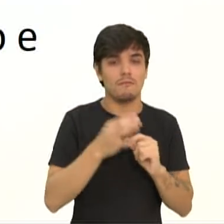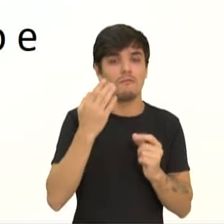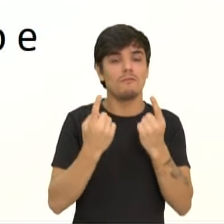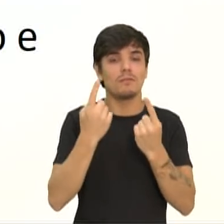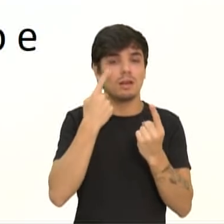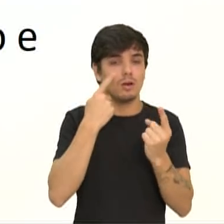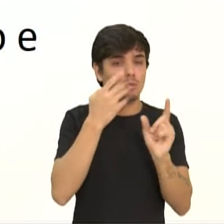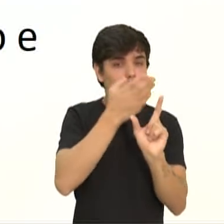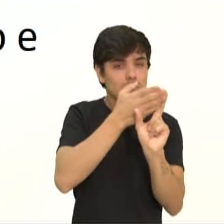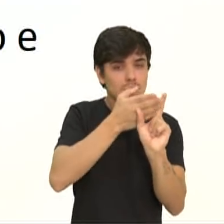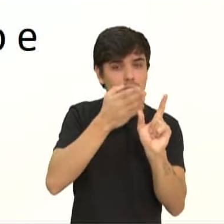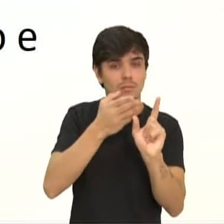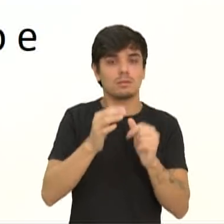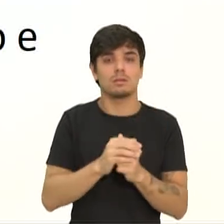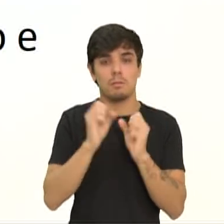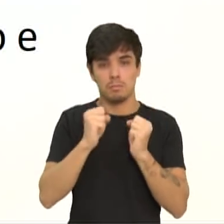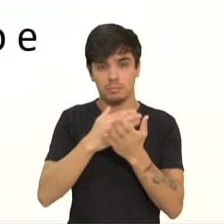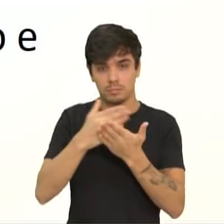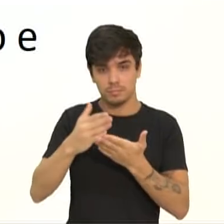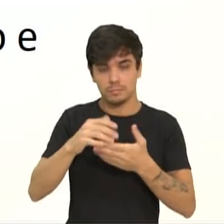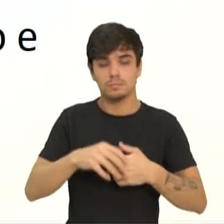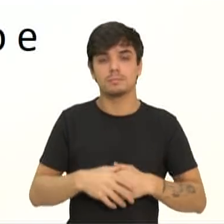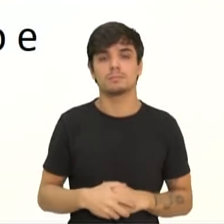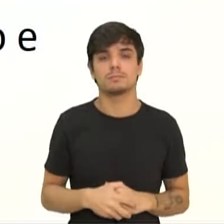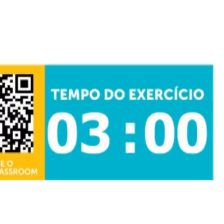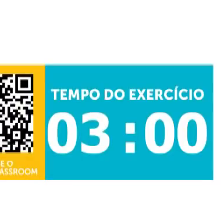uma. Pode começar.